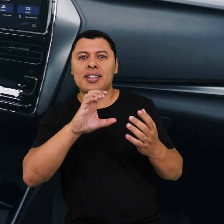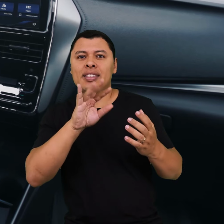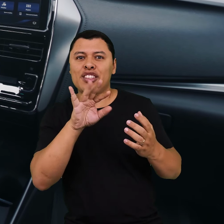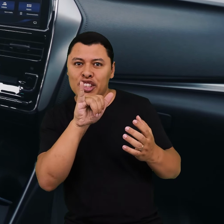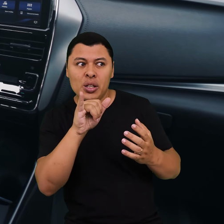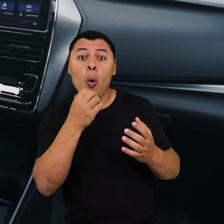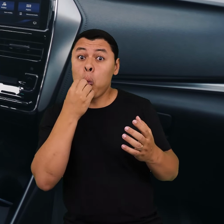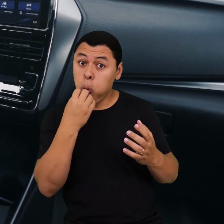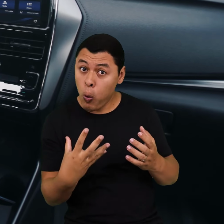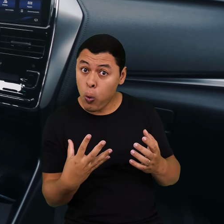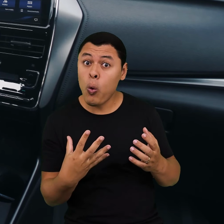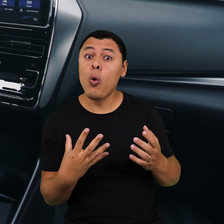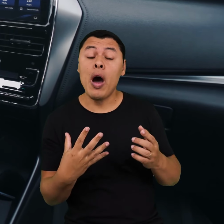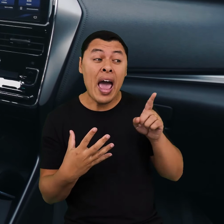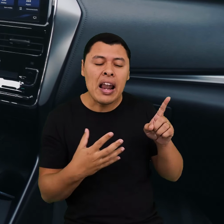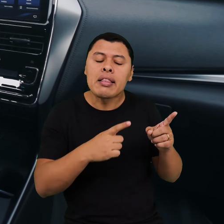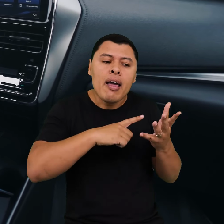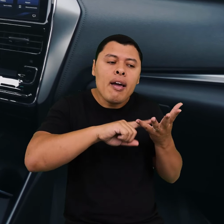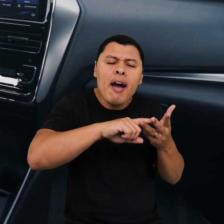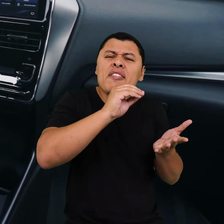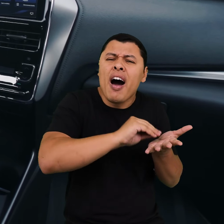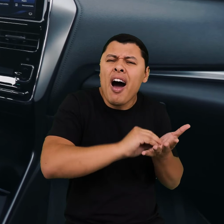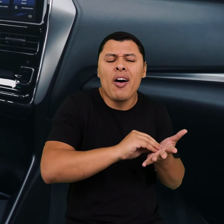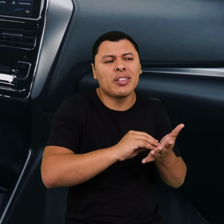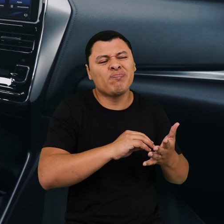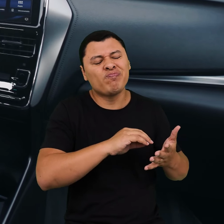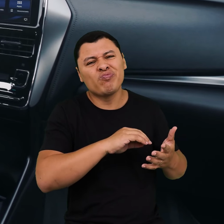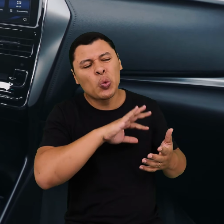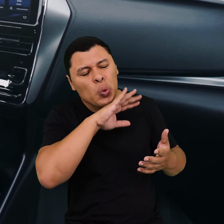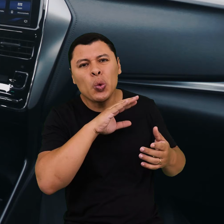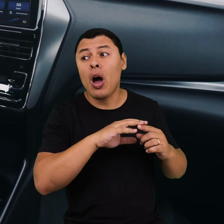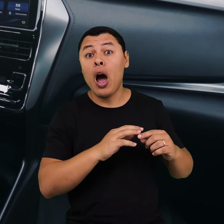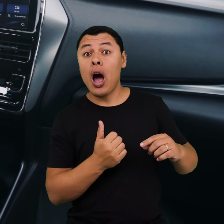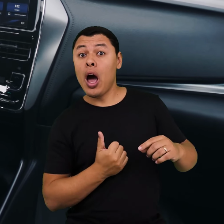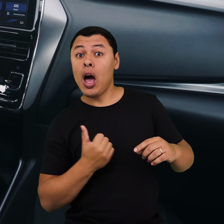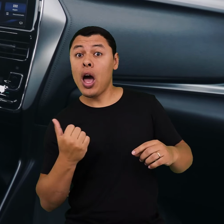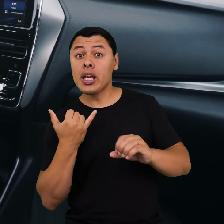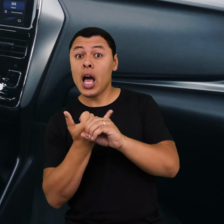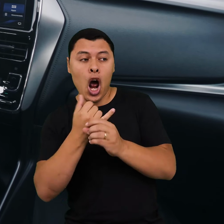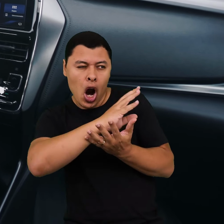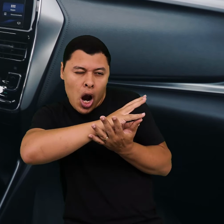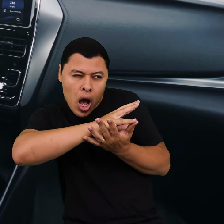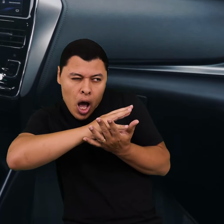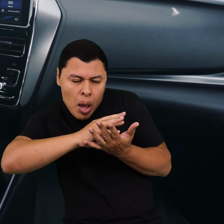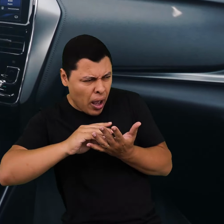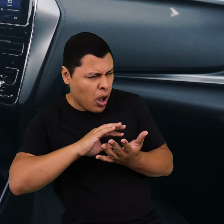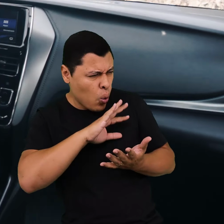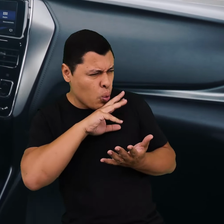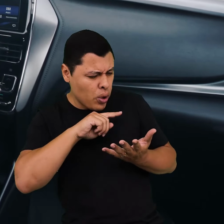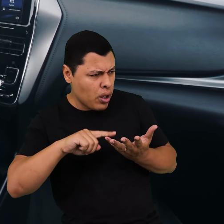no sentido de posicionamento e que dores que ele resolve, né? Incluindo o pós-venda da Toyota, que é de excelência também.